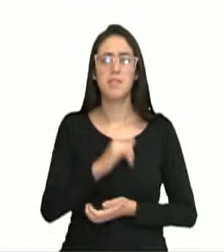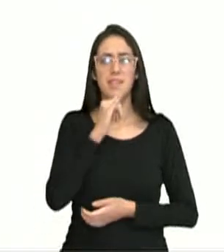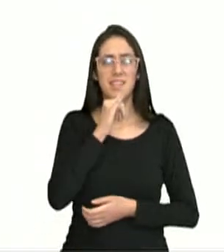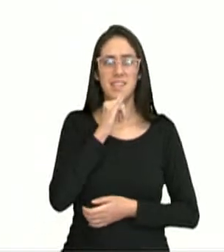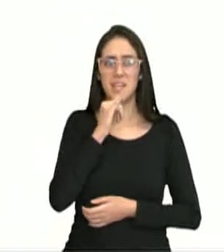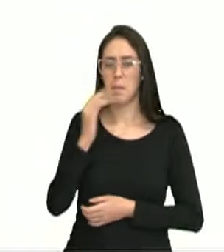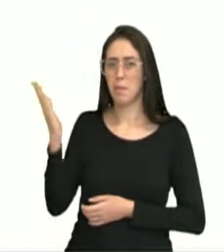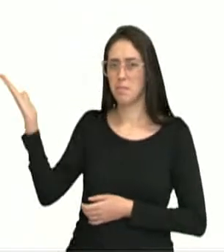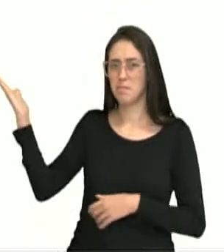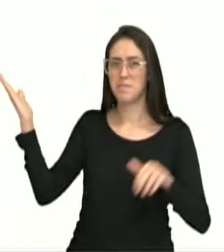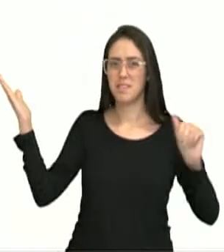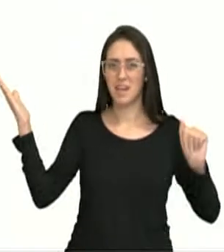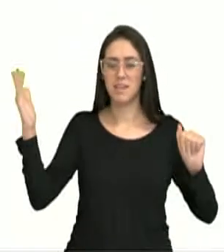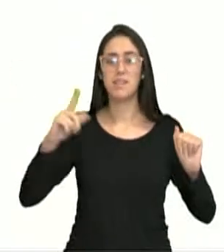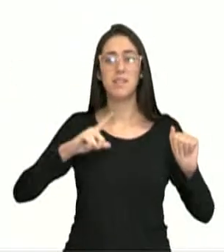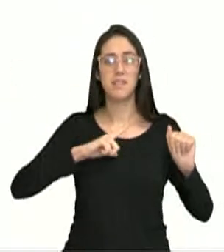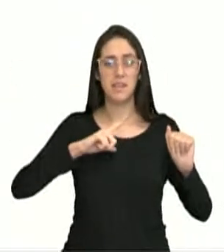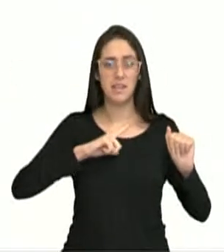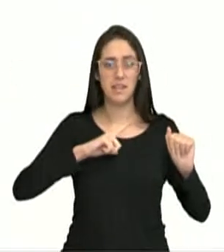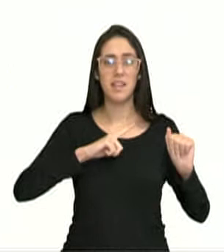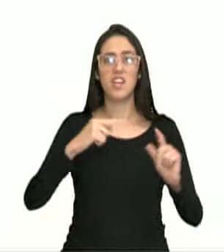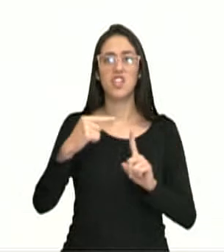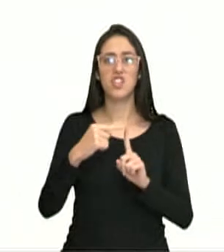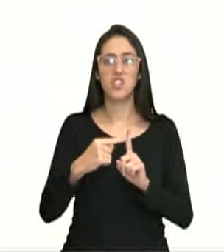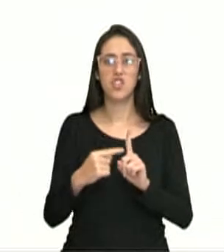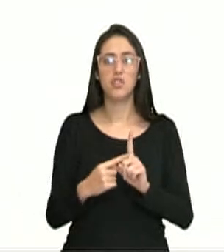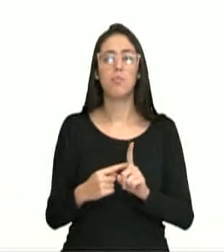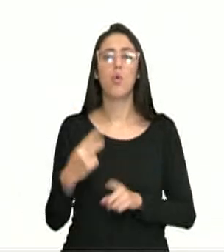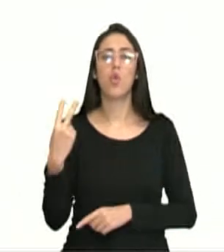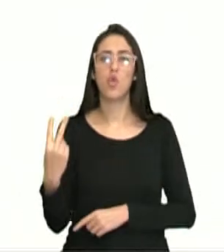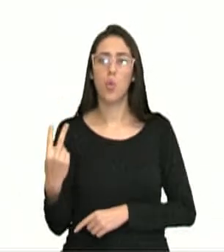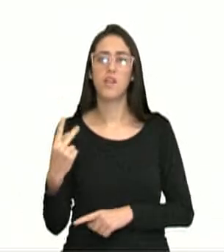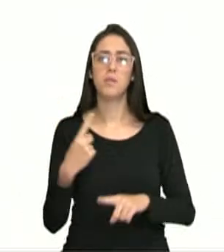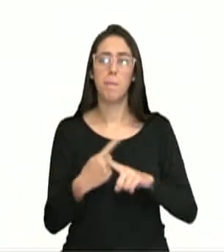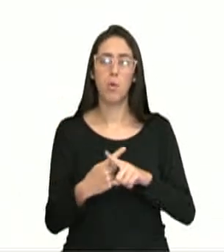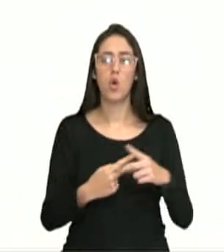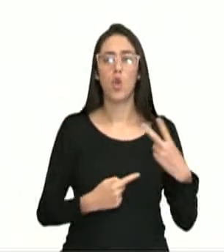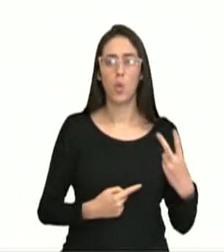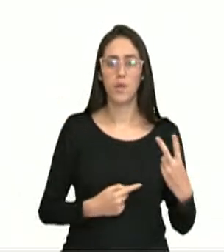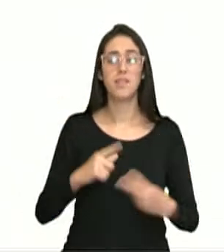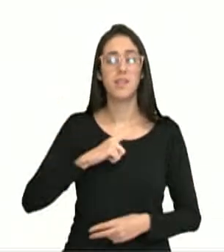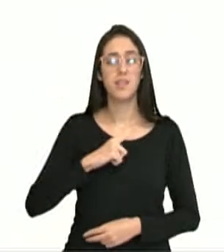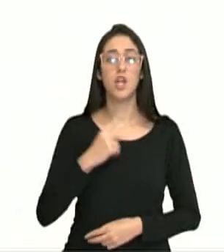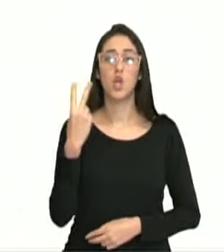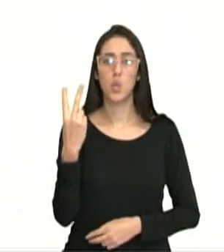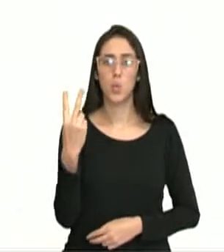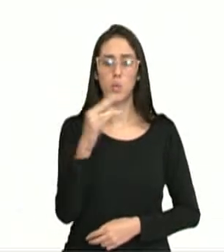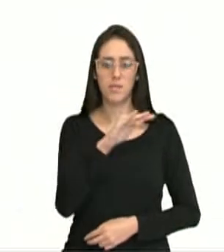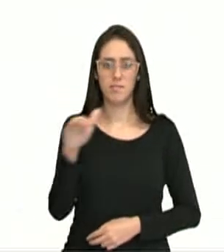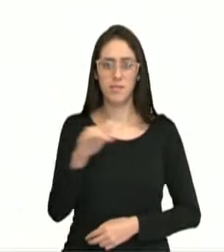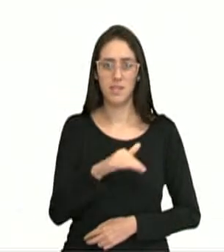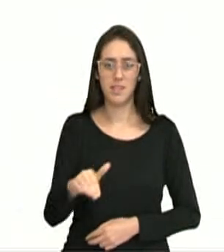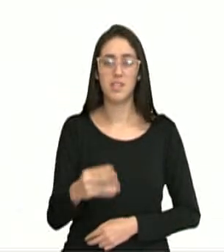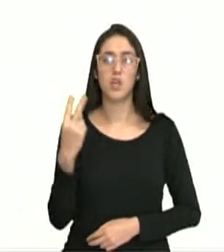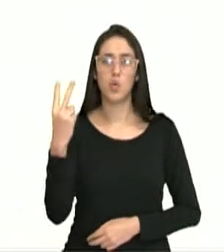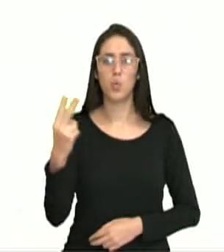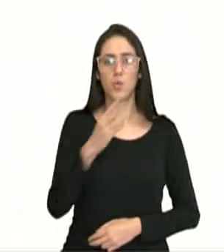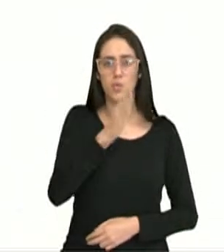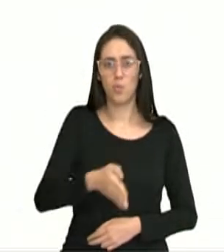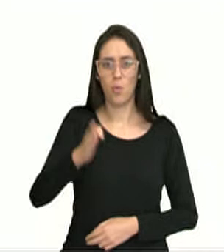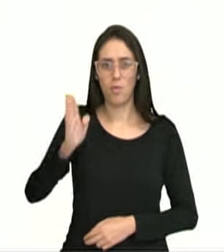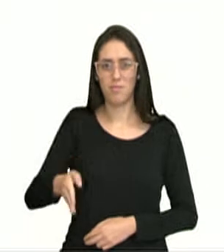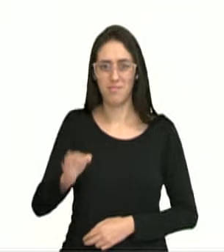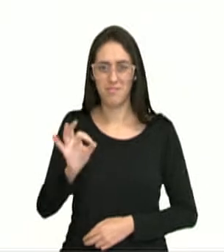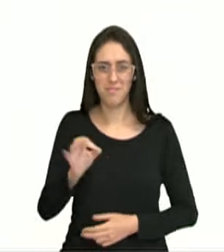nós temos uma matriz do tipo 2 por 2, onde eu tenho duas linhas e duas colunas. No